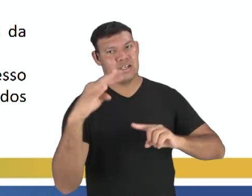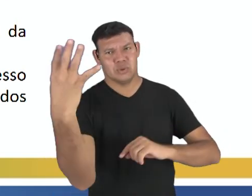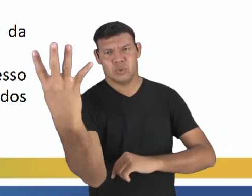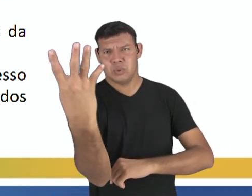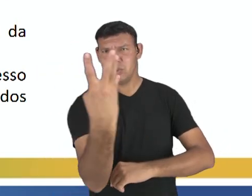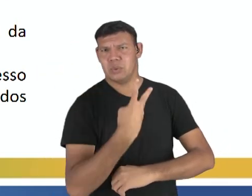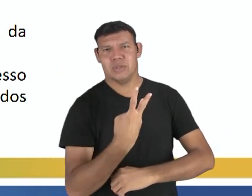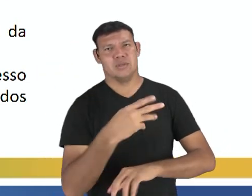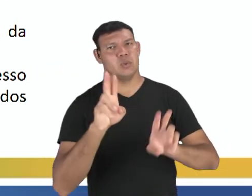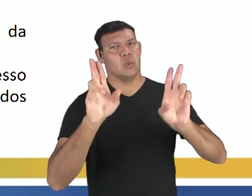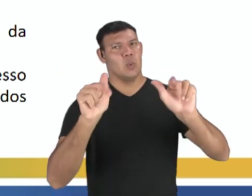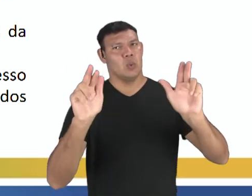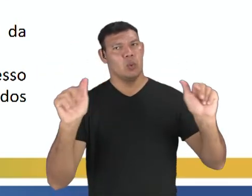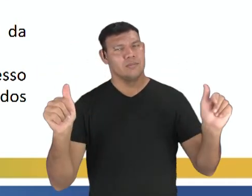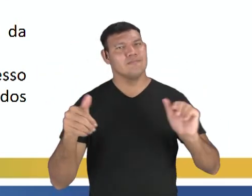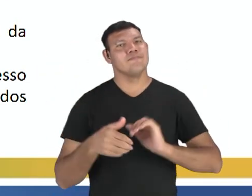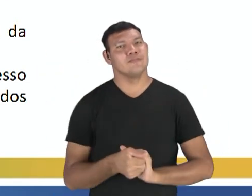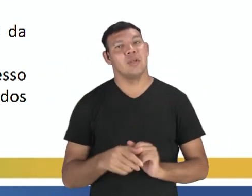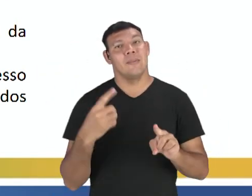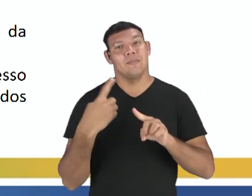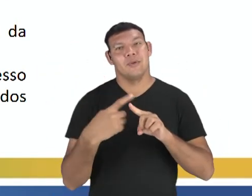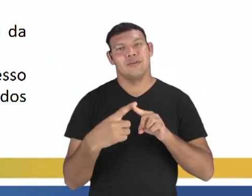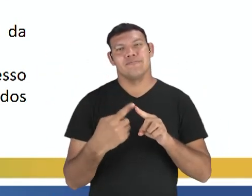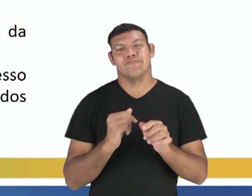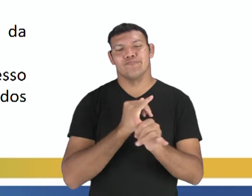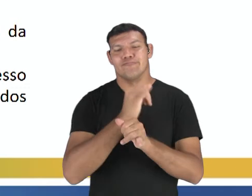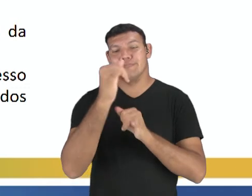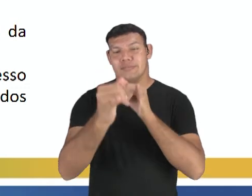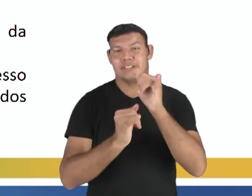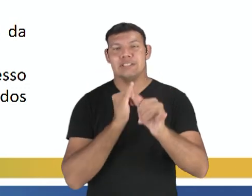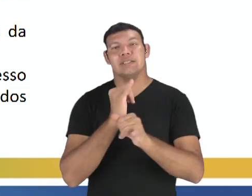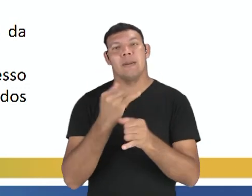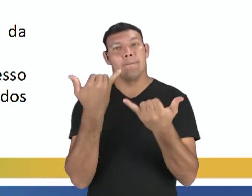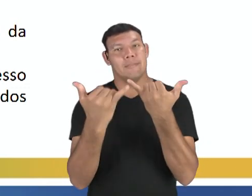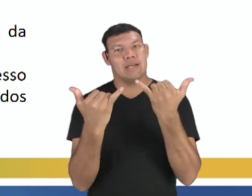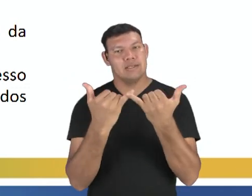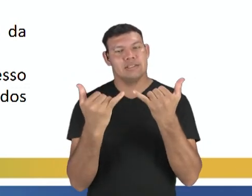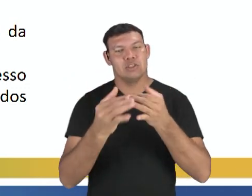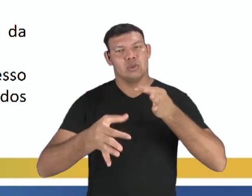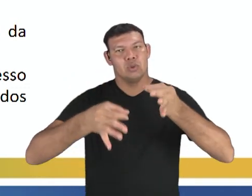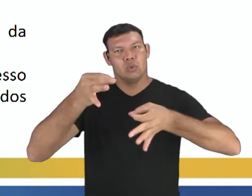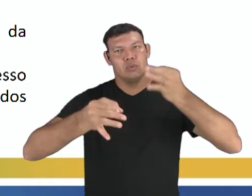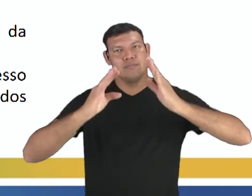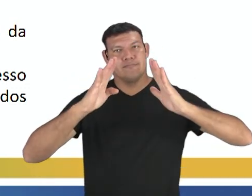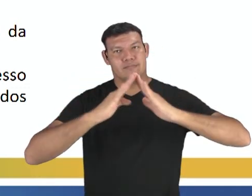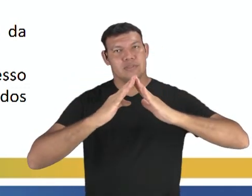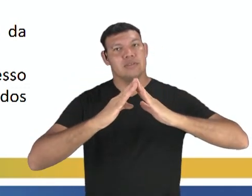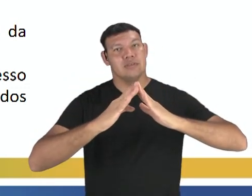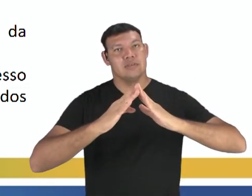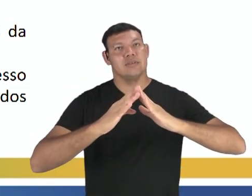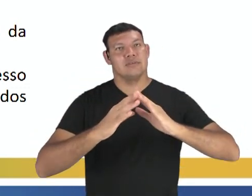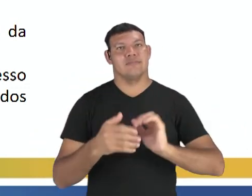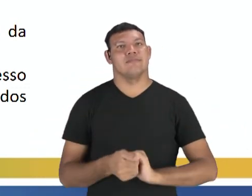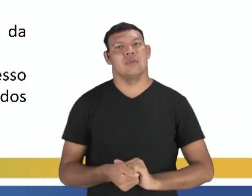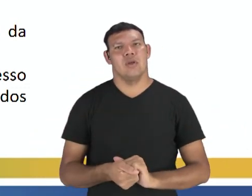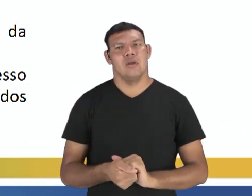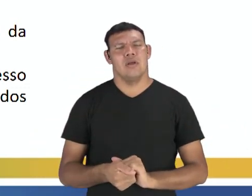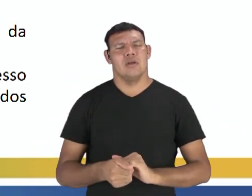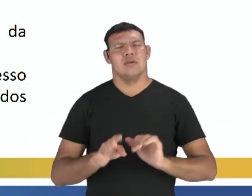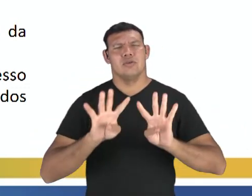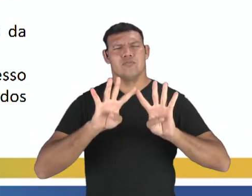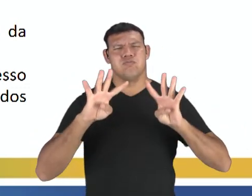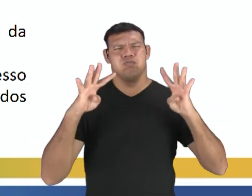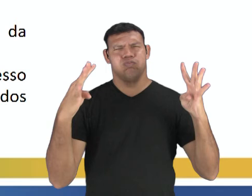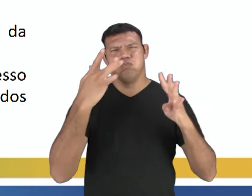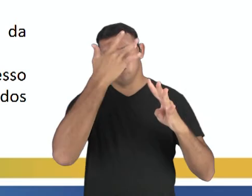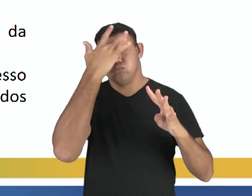acusadores, quando ele diz assim: a internet é um tribunal com milhões de juízes e nenhum réu. Então, aí, quando ele diz